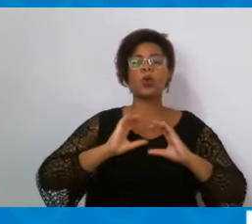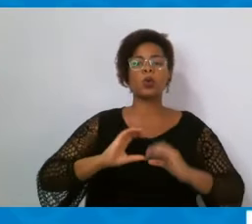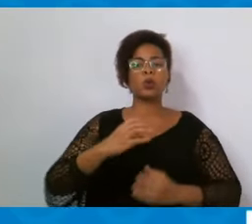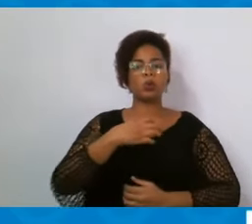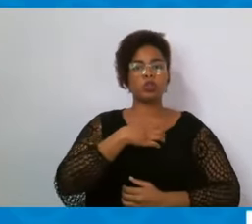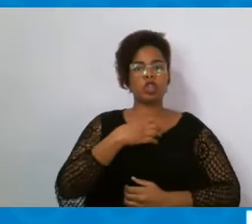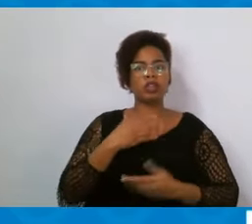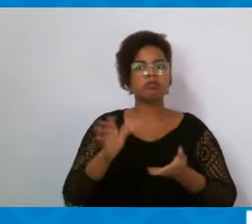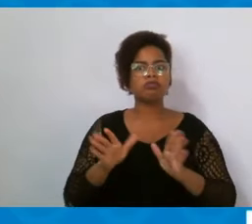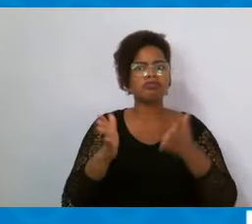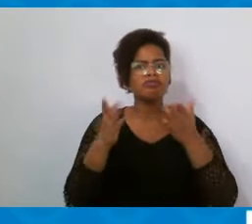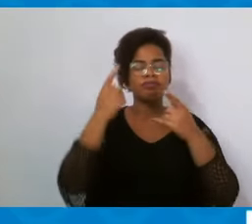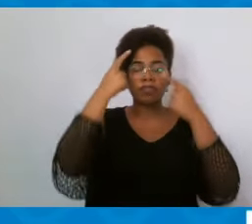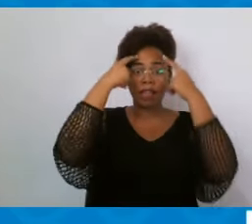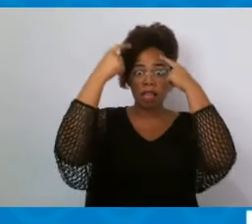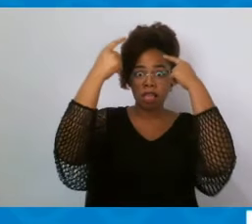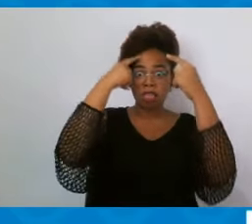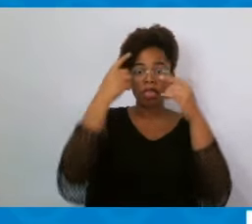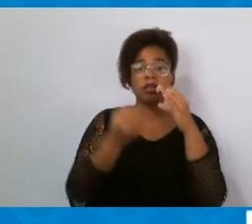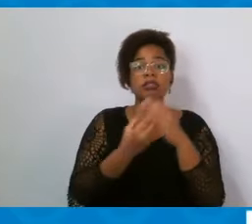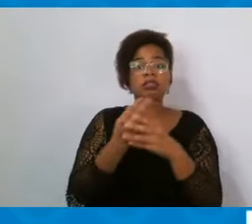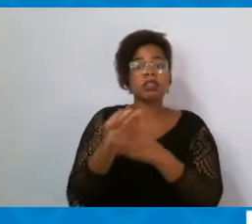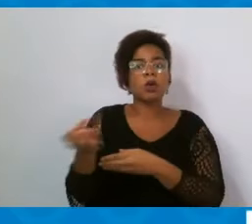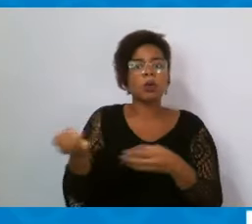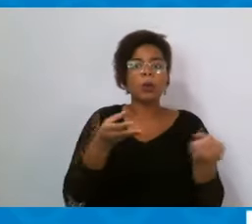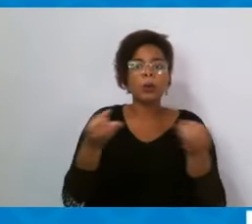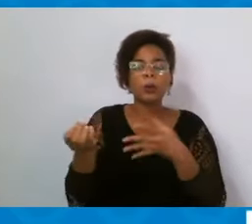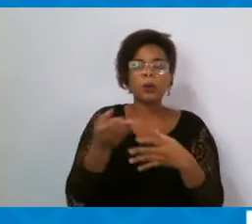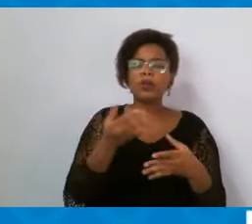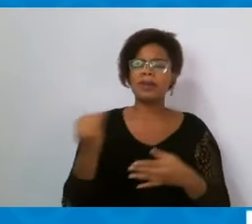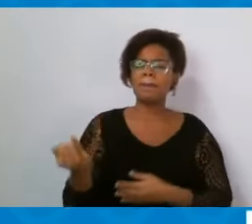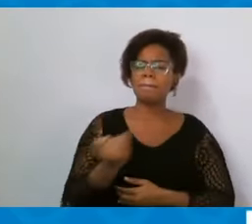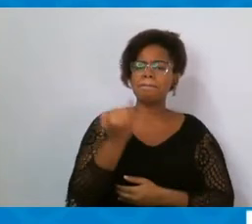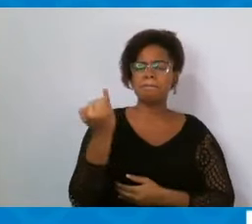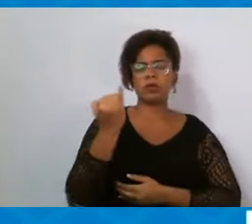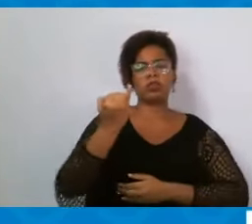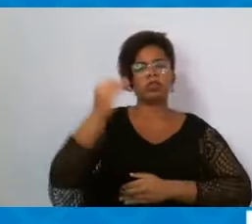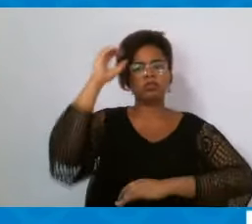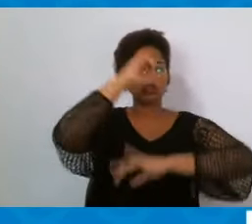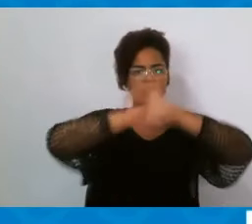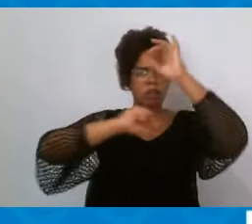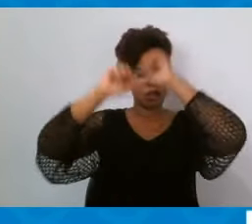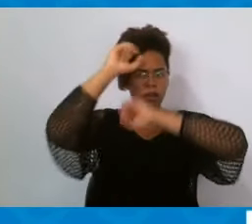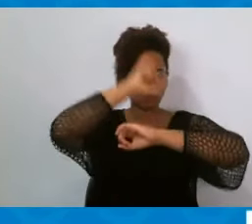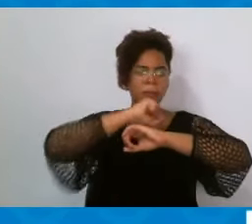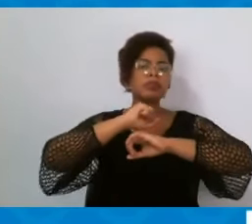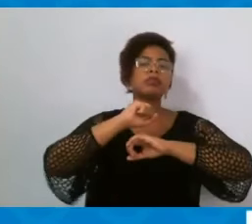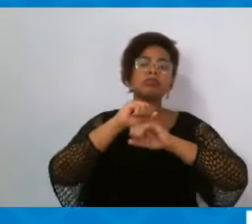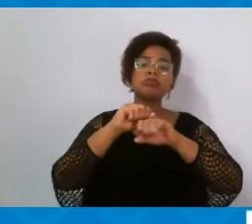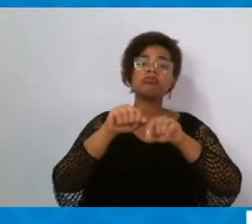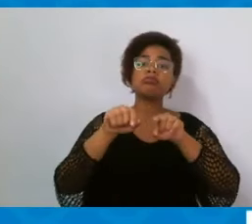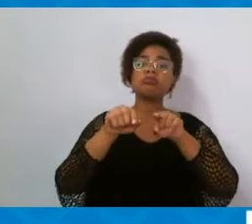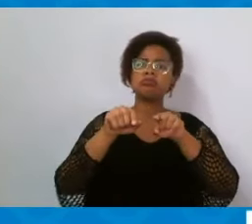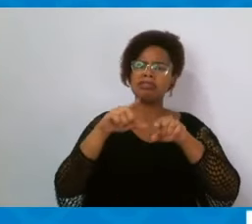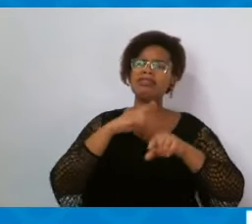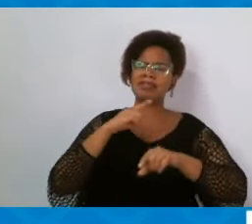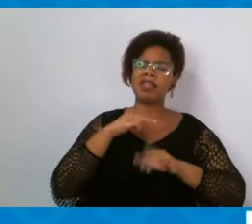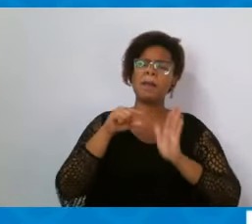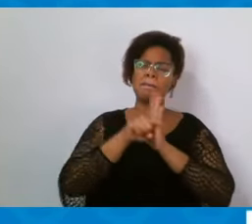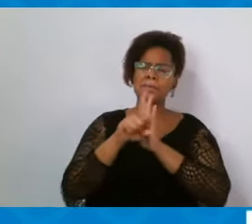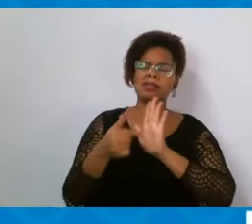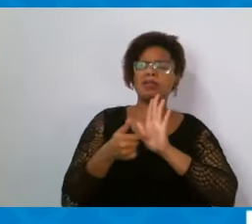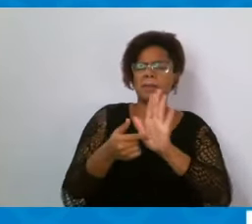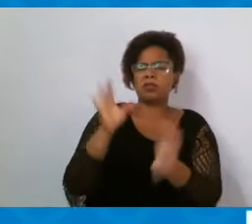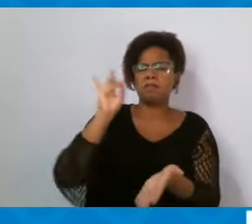impacto positivo sobre a aprendizagem e que isso é refletido, inclusive em exames. Como eu citei